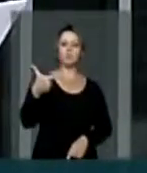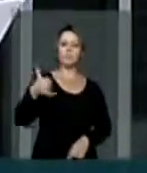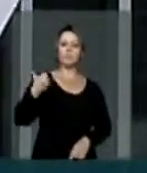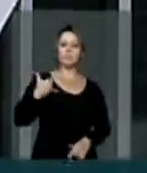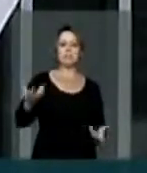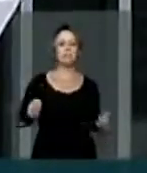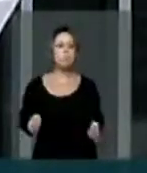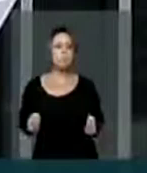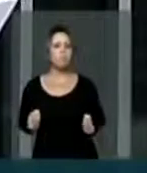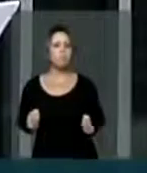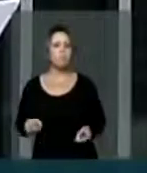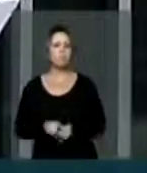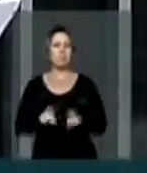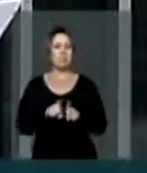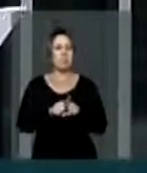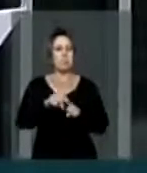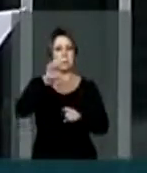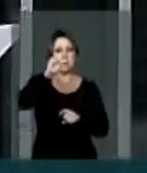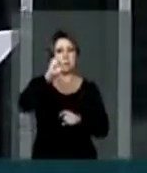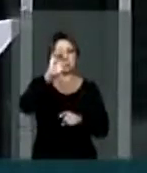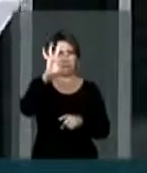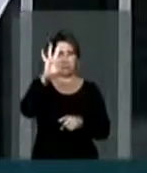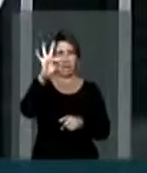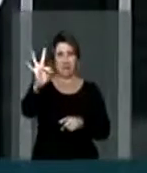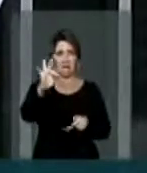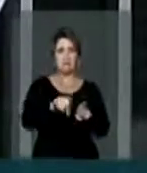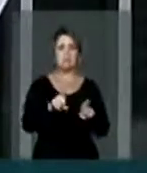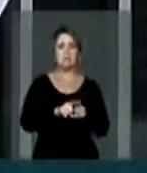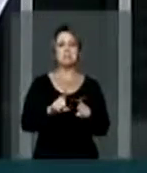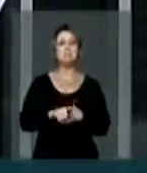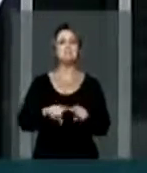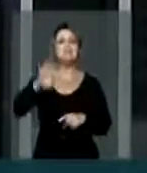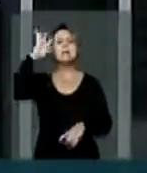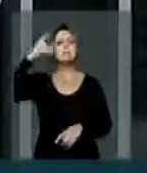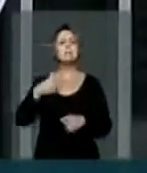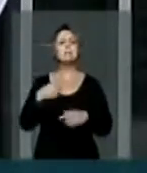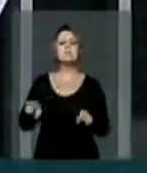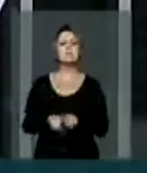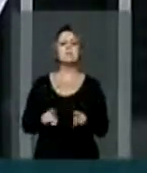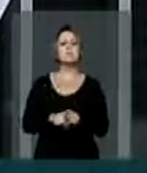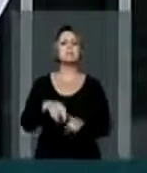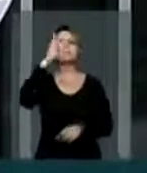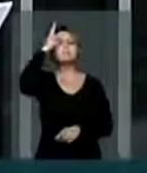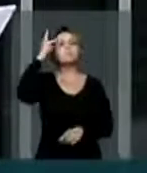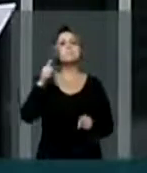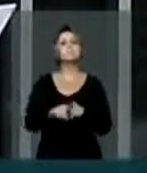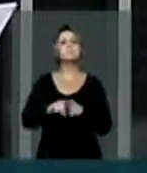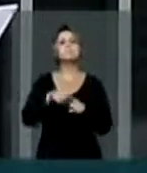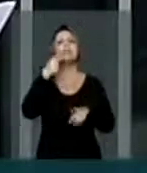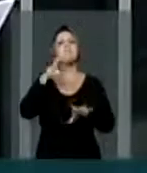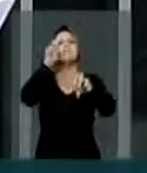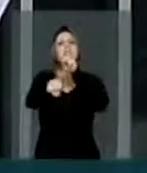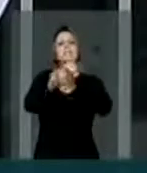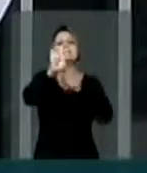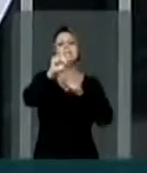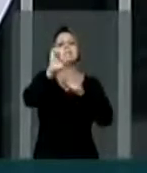Senhores, recentemente o Superior Tribunal da Justiça suspendeu decisão que realizava a presunção de estupro,